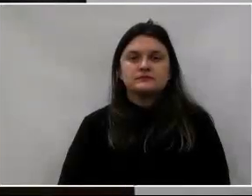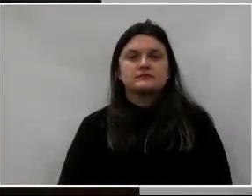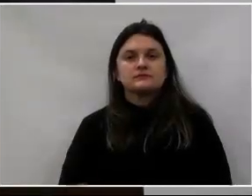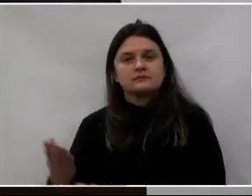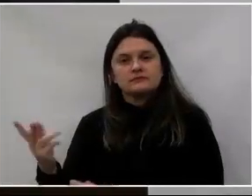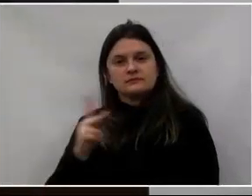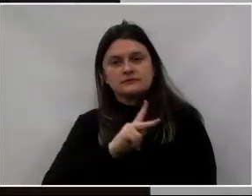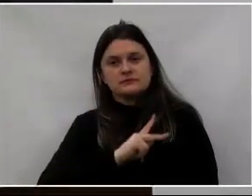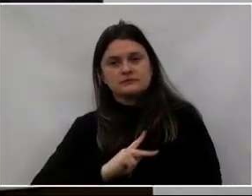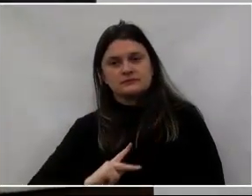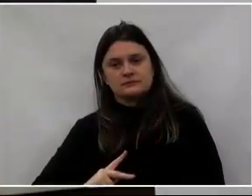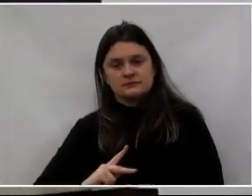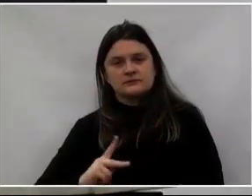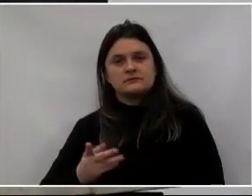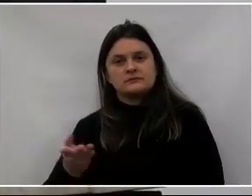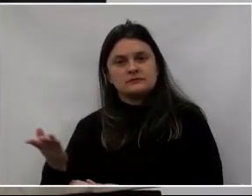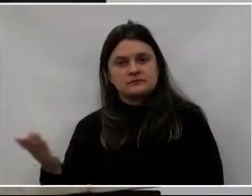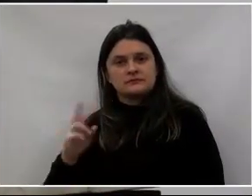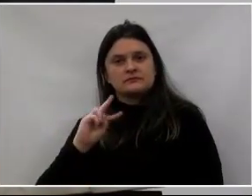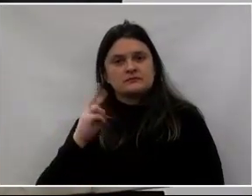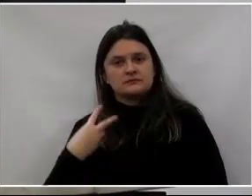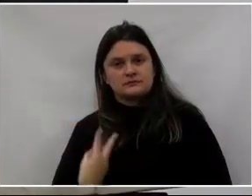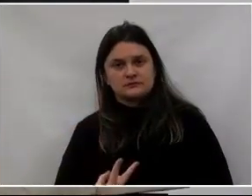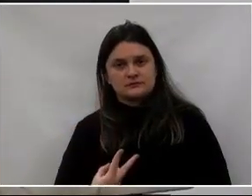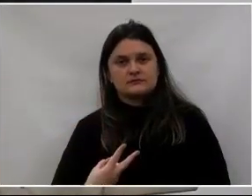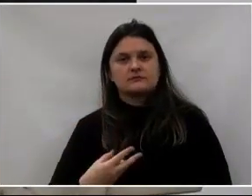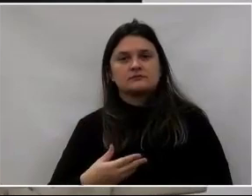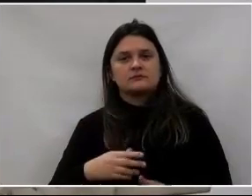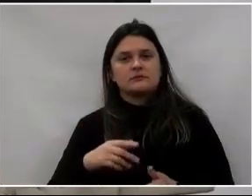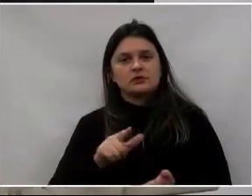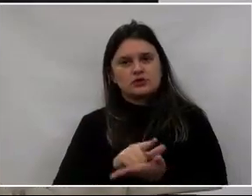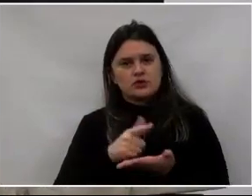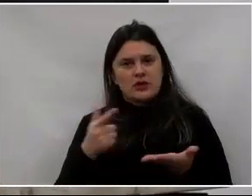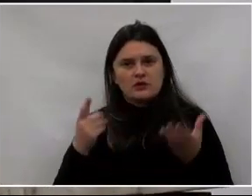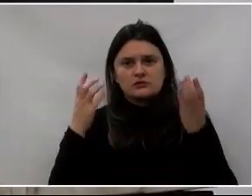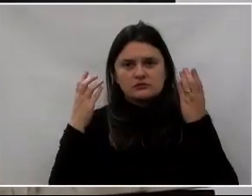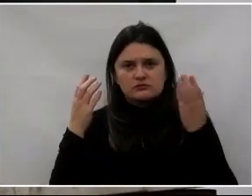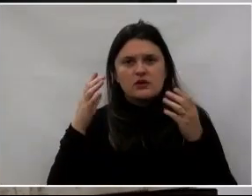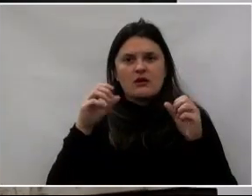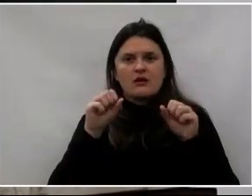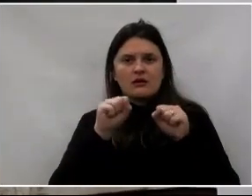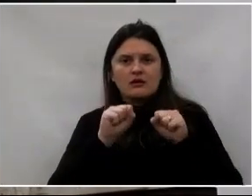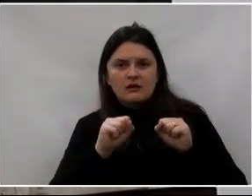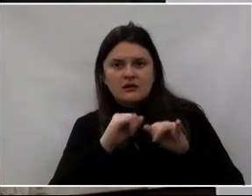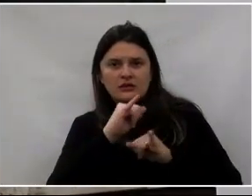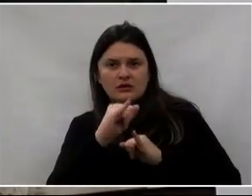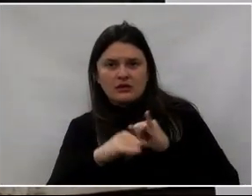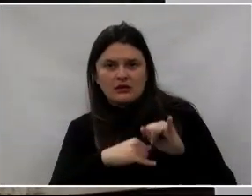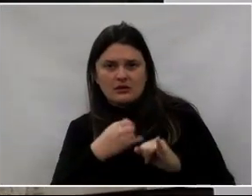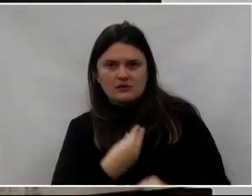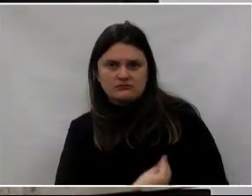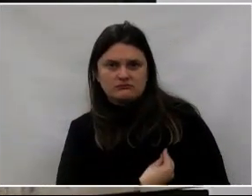Senhor presidente, nobres colegas vereadores, imprensa falada escrita, público presente aqui, internautas.